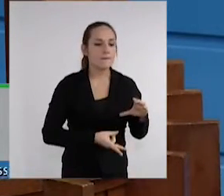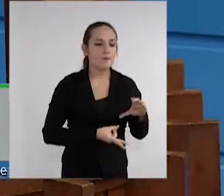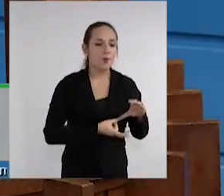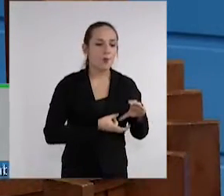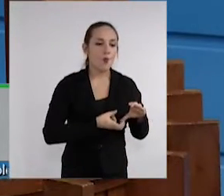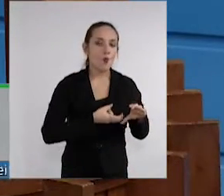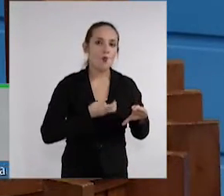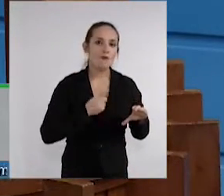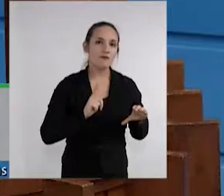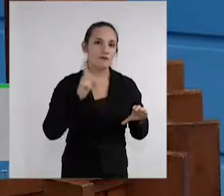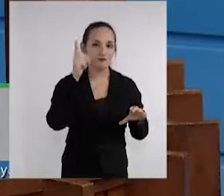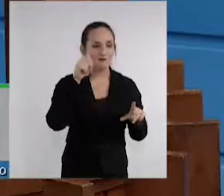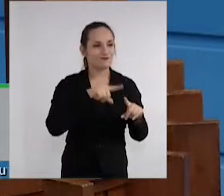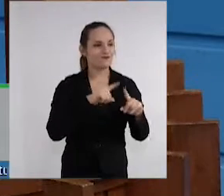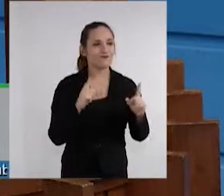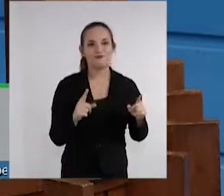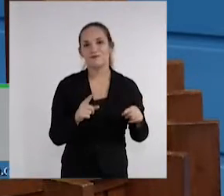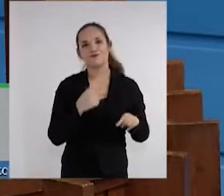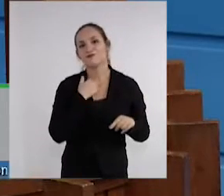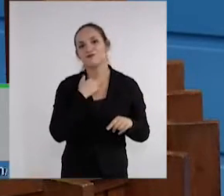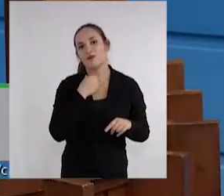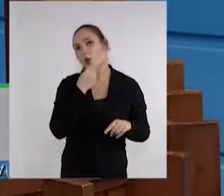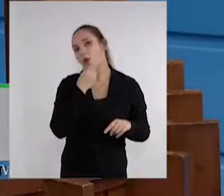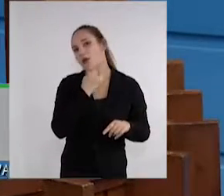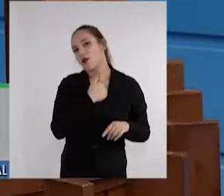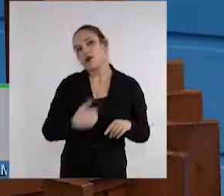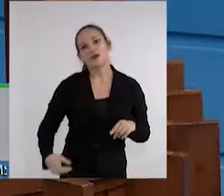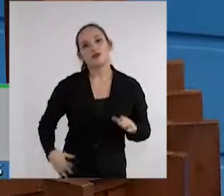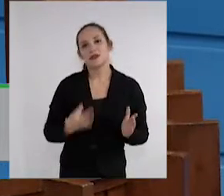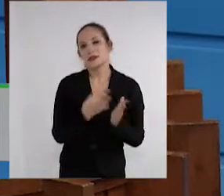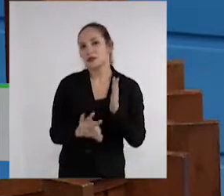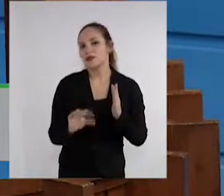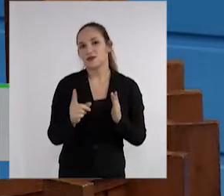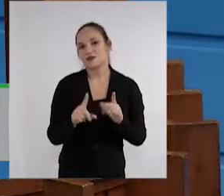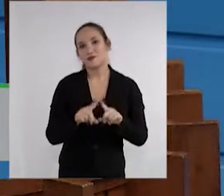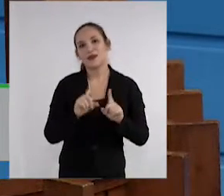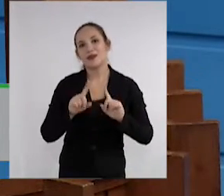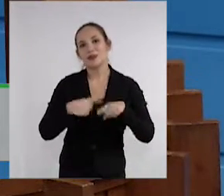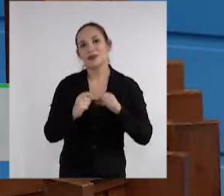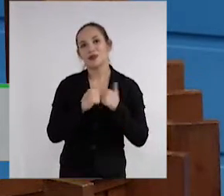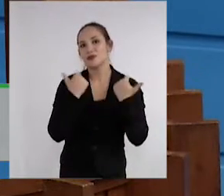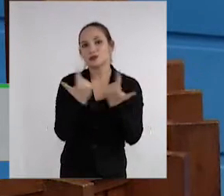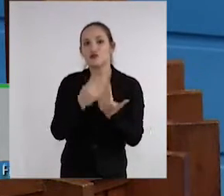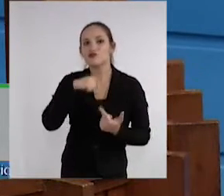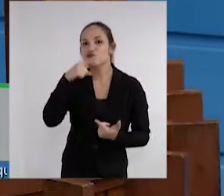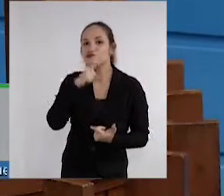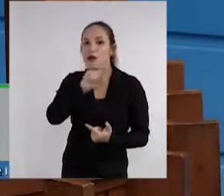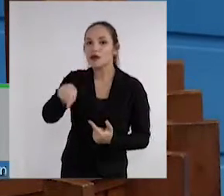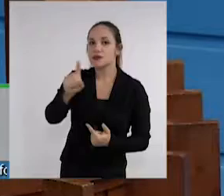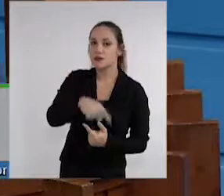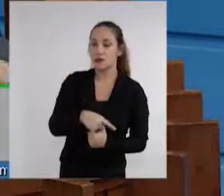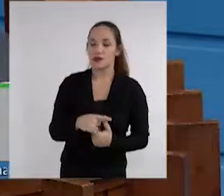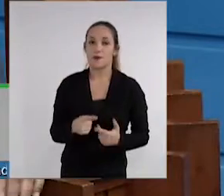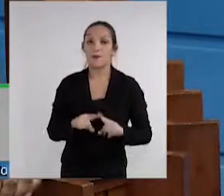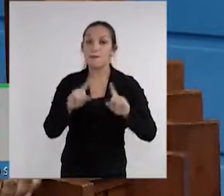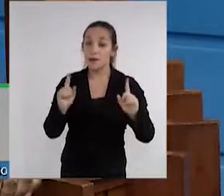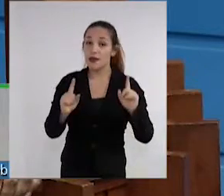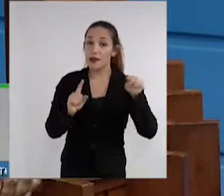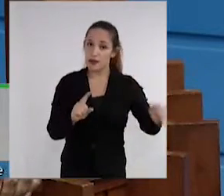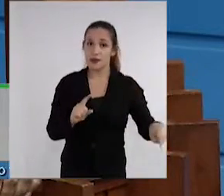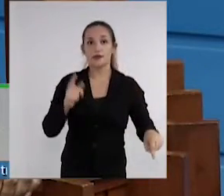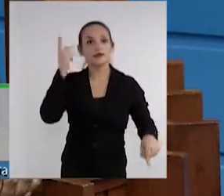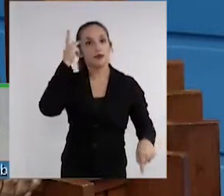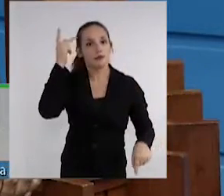lei, só que ela não foi sancionada pelo governador, e depois a Assembleia não teve força para derrubar. Mas lá em São